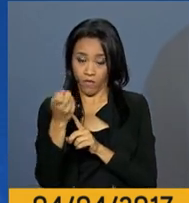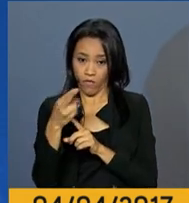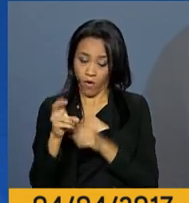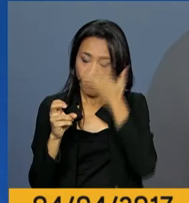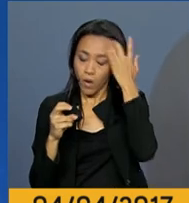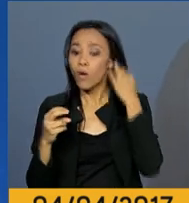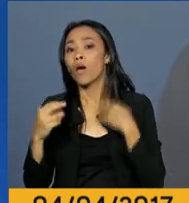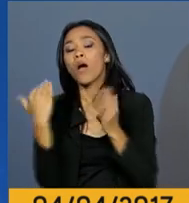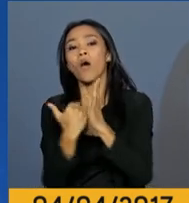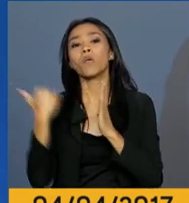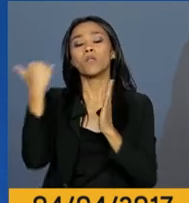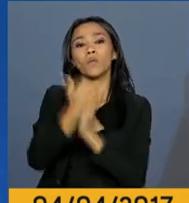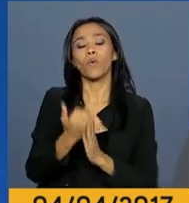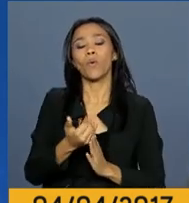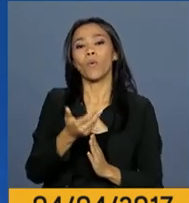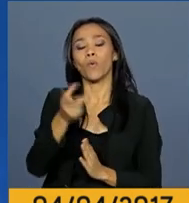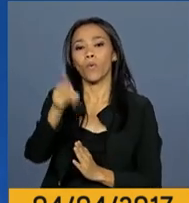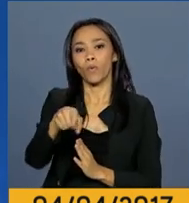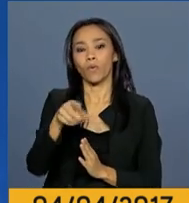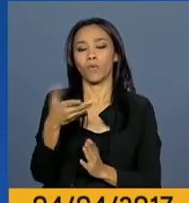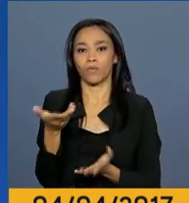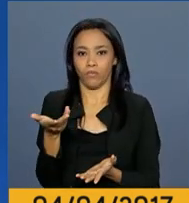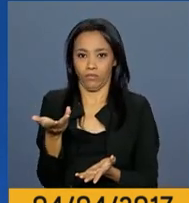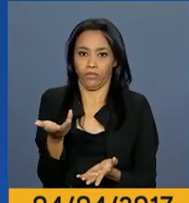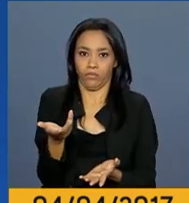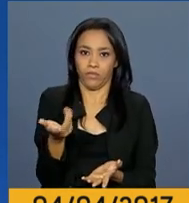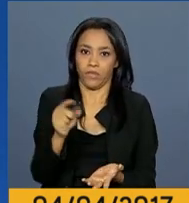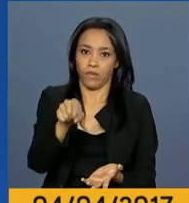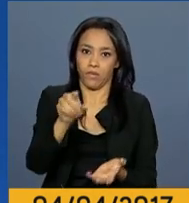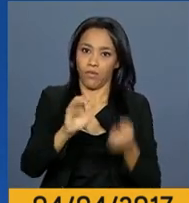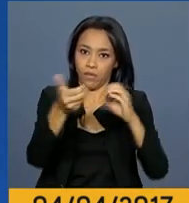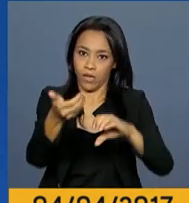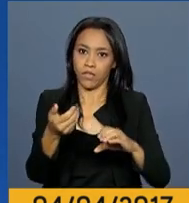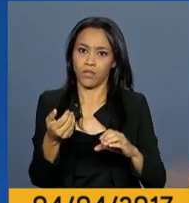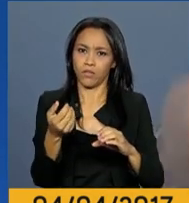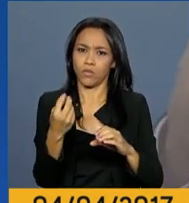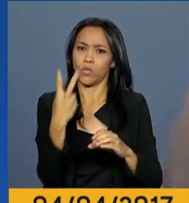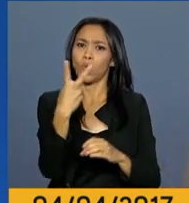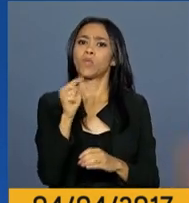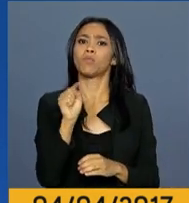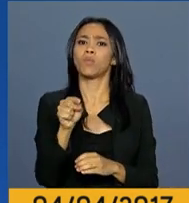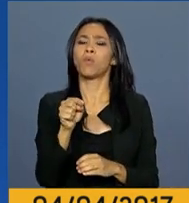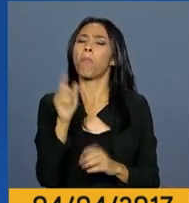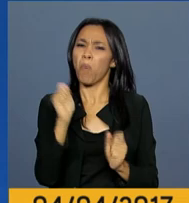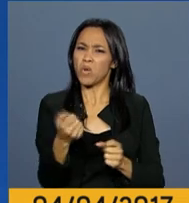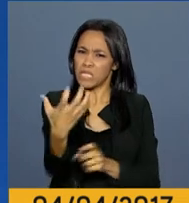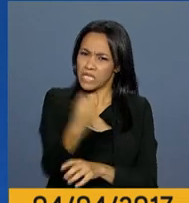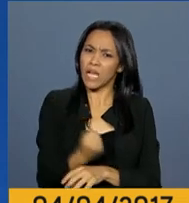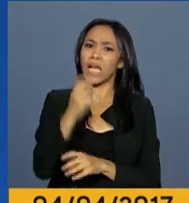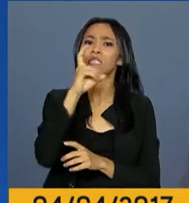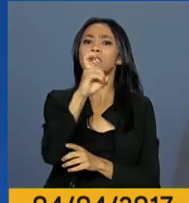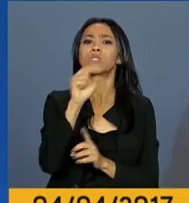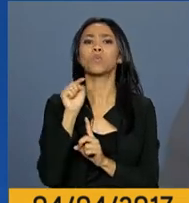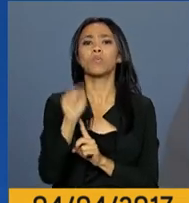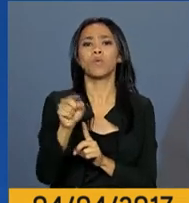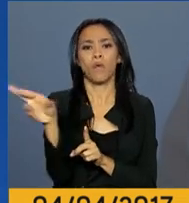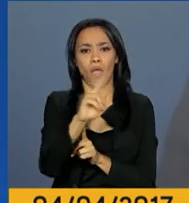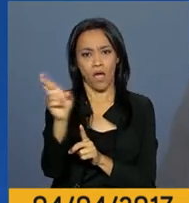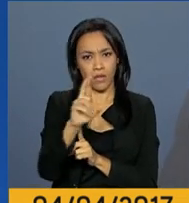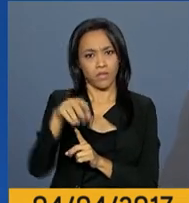para R$ 2.800, quem ganha até R$ 2.800 pode ir à Caixa Econômica e lá sacar R$ 5.000 a fundo